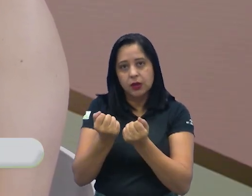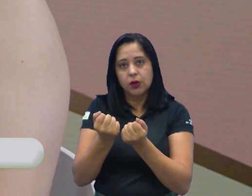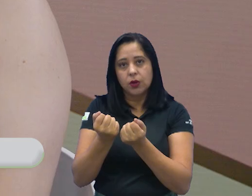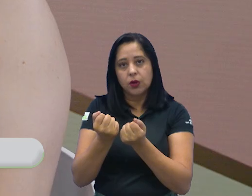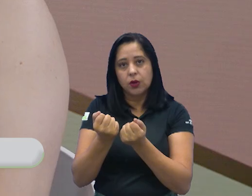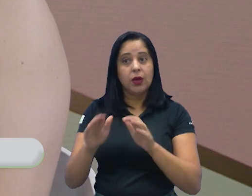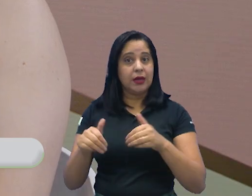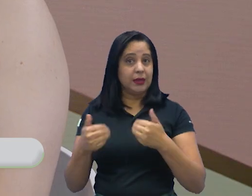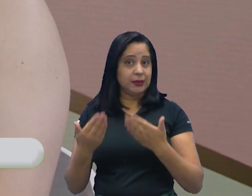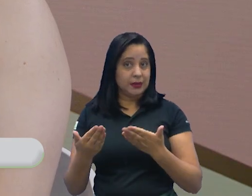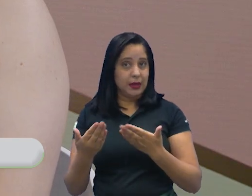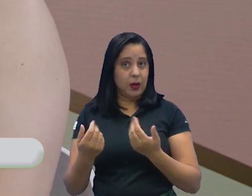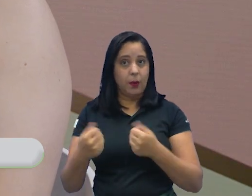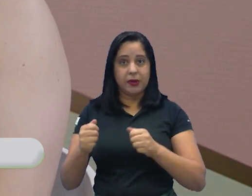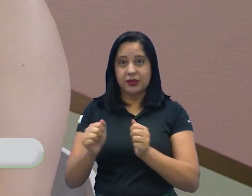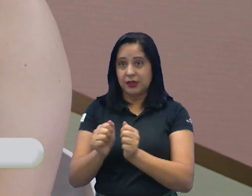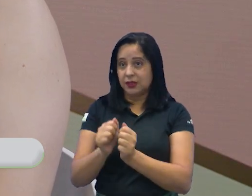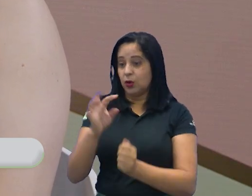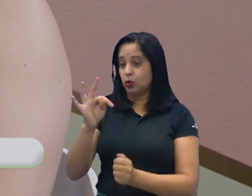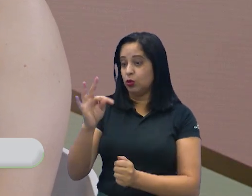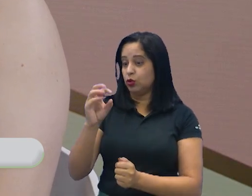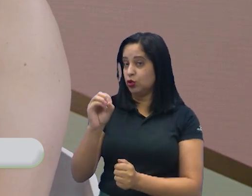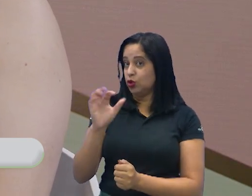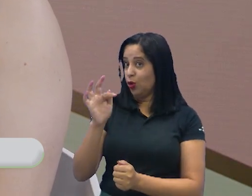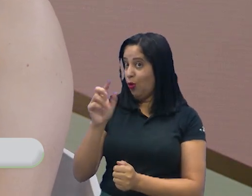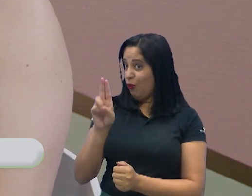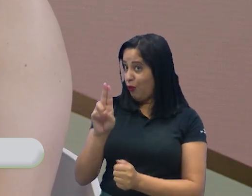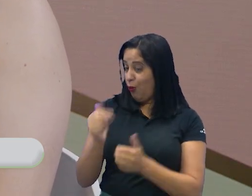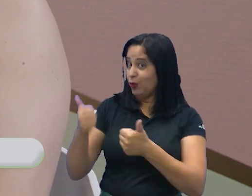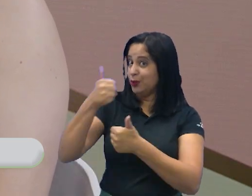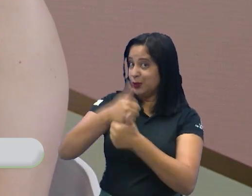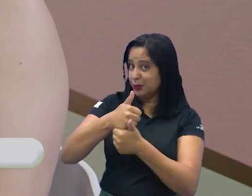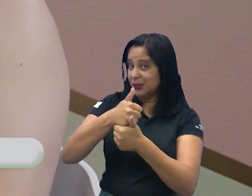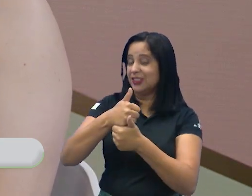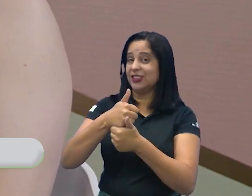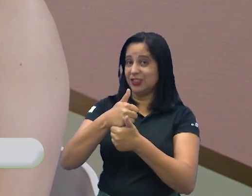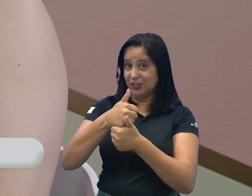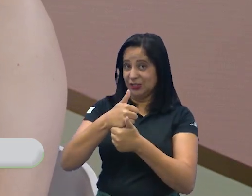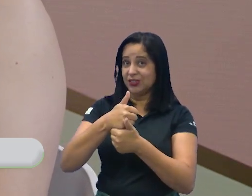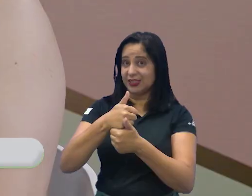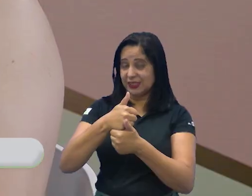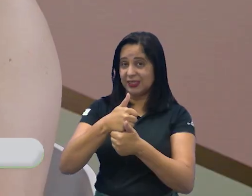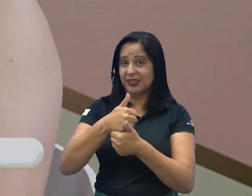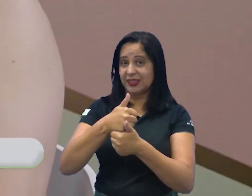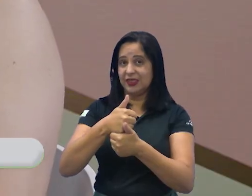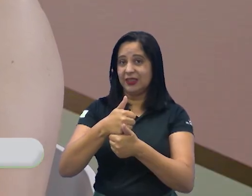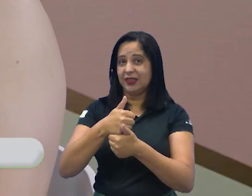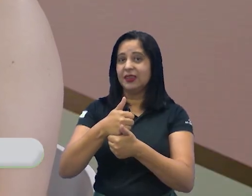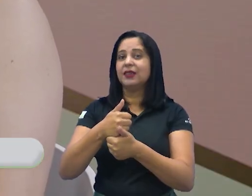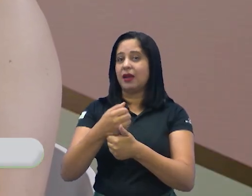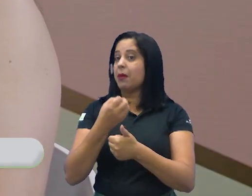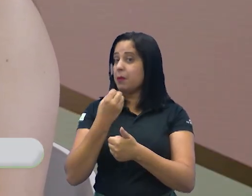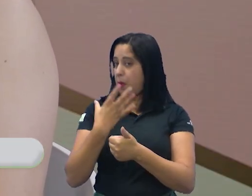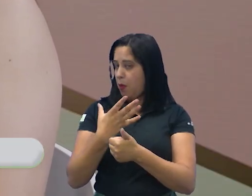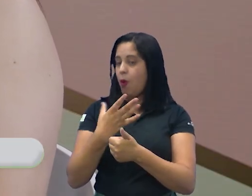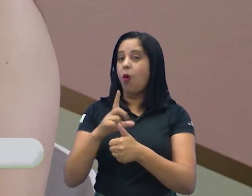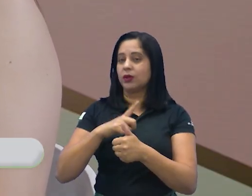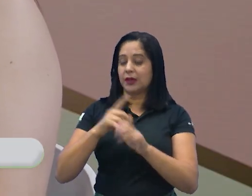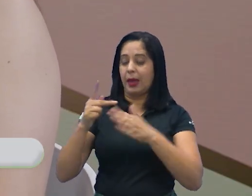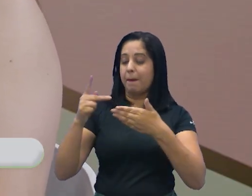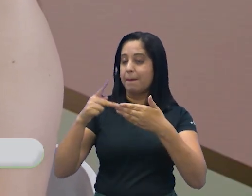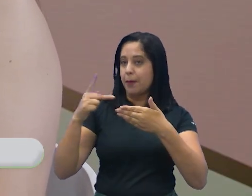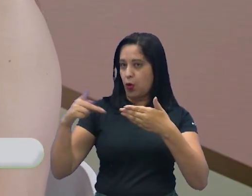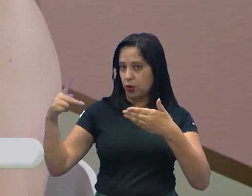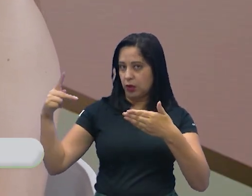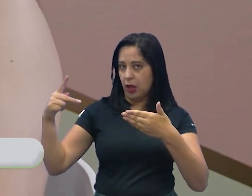colocar ali um tofu, igual você já tinha trazido. Ele é uma opção muito estratégica, bem proteica também, porque ele é derivado